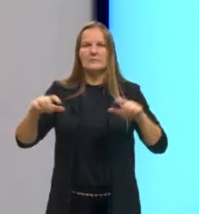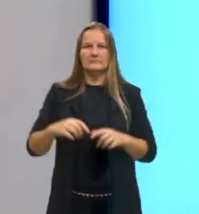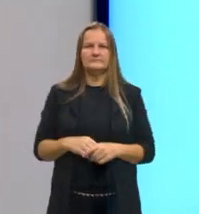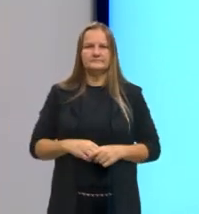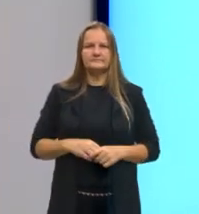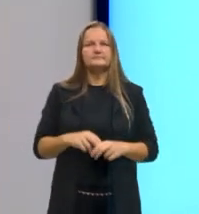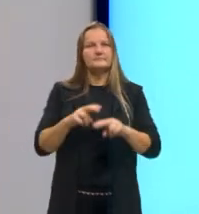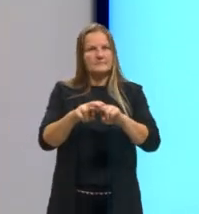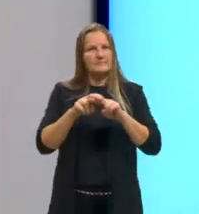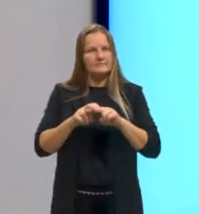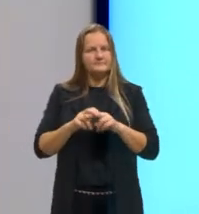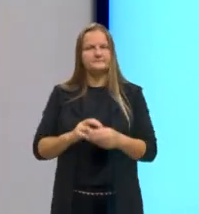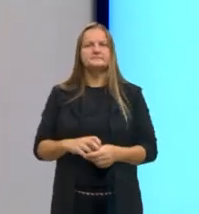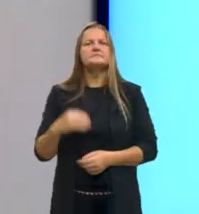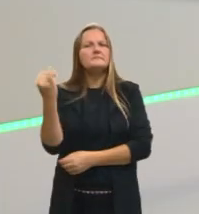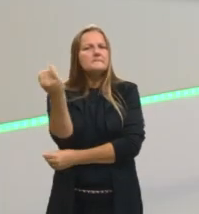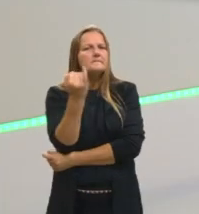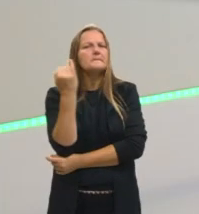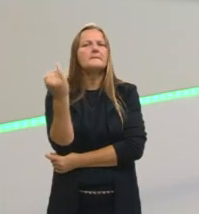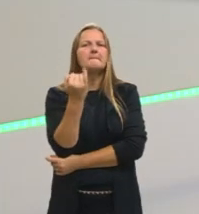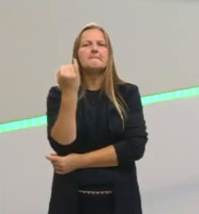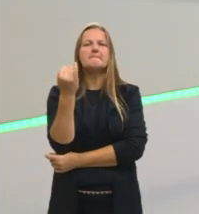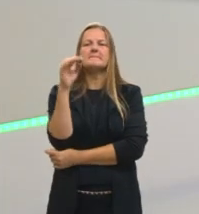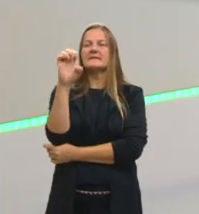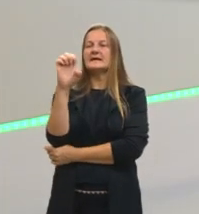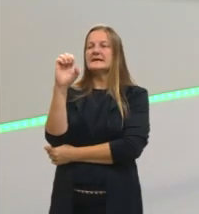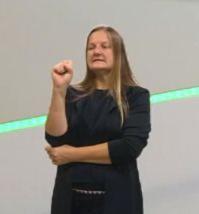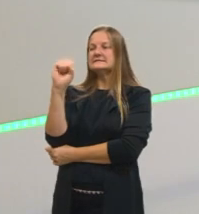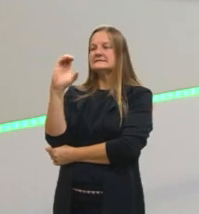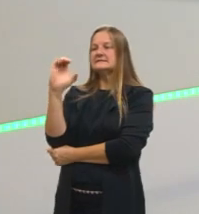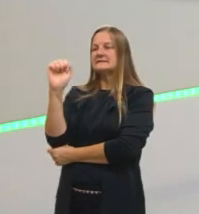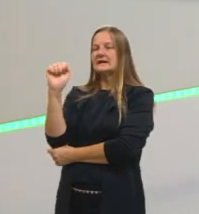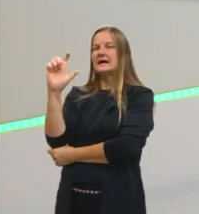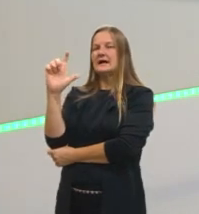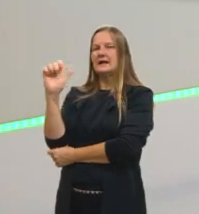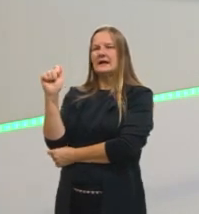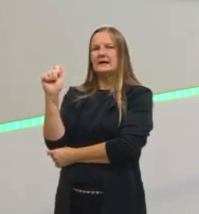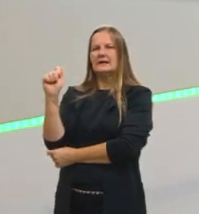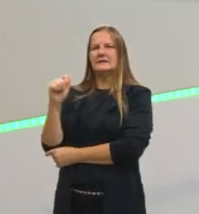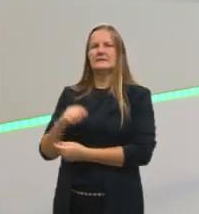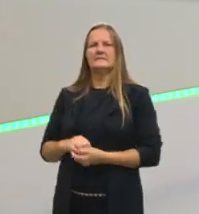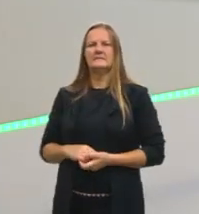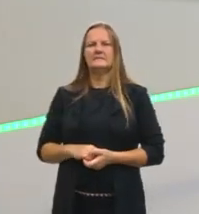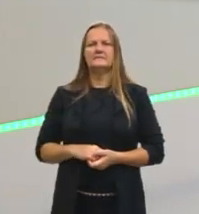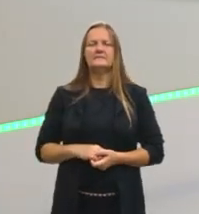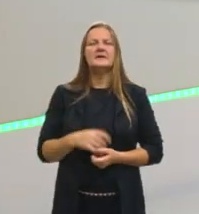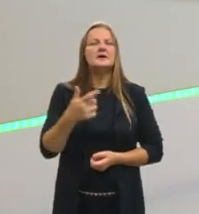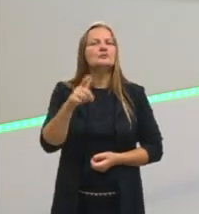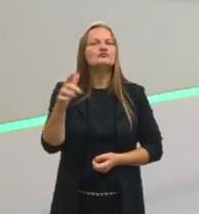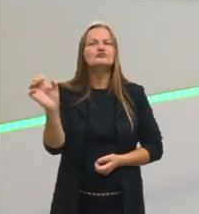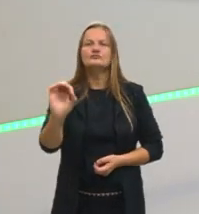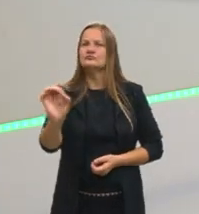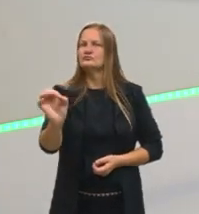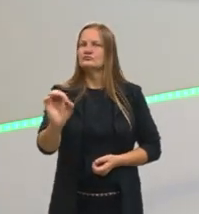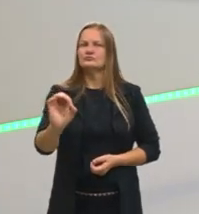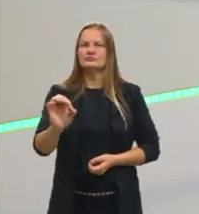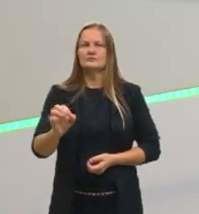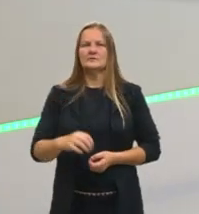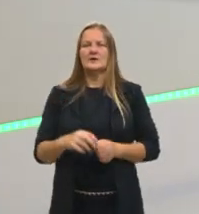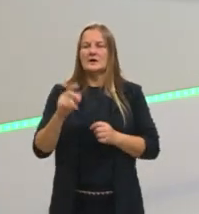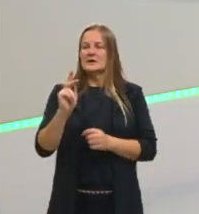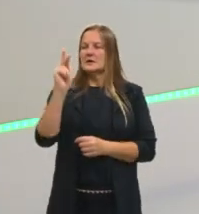área certo uma coisa importante escala não tem unidade Isso quer dizer eu posso colocar ela em